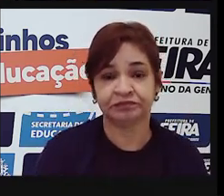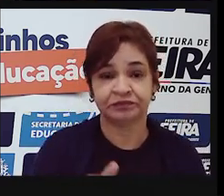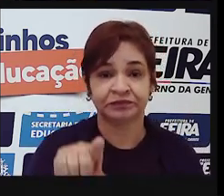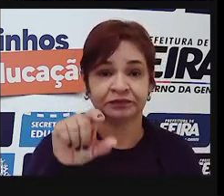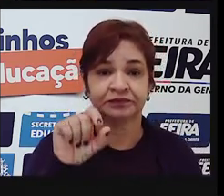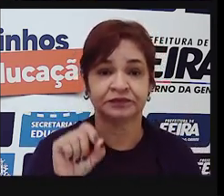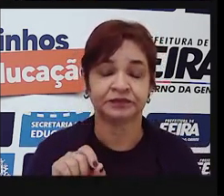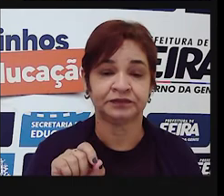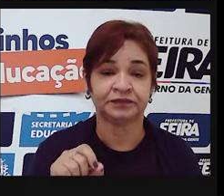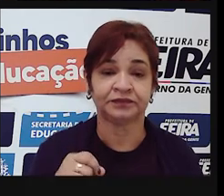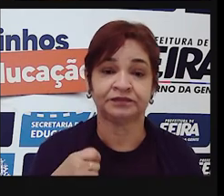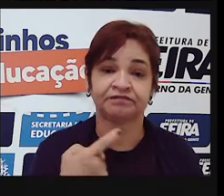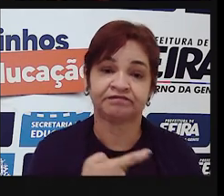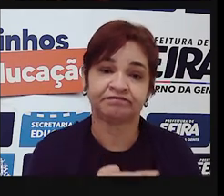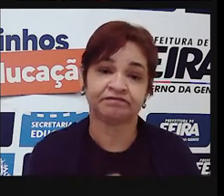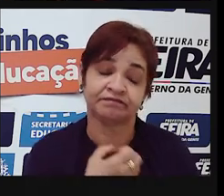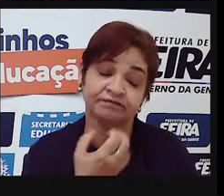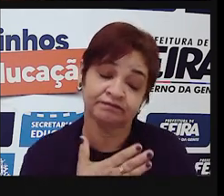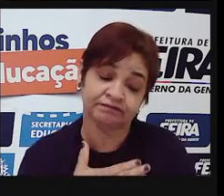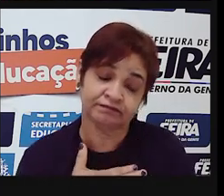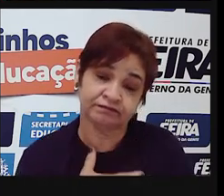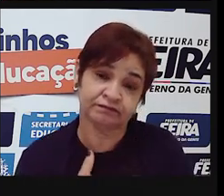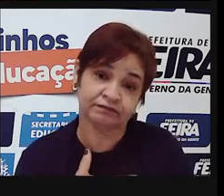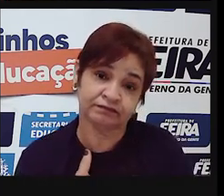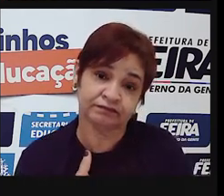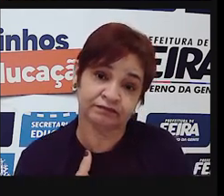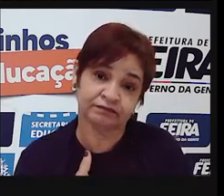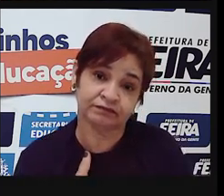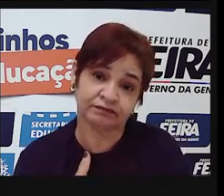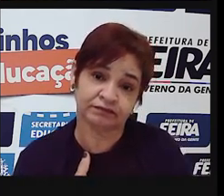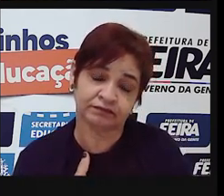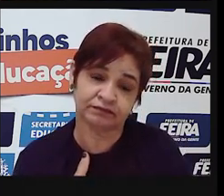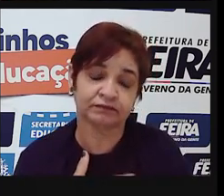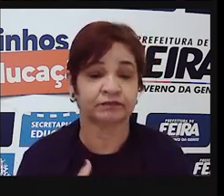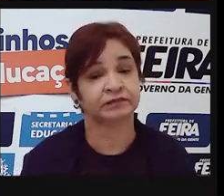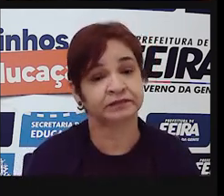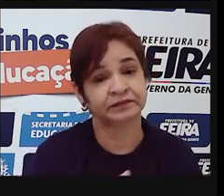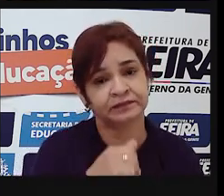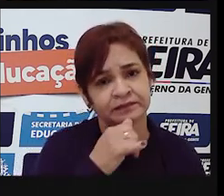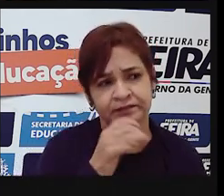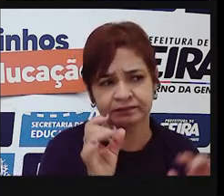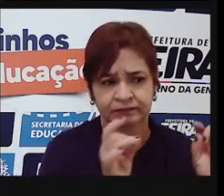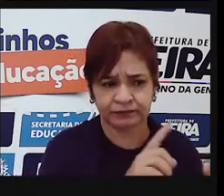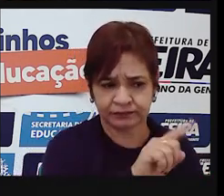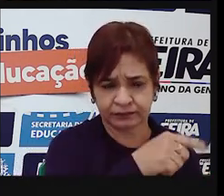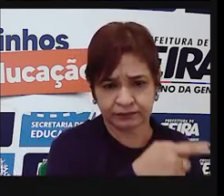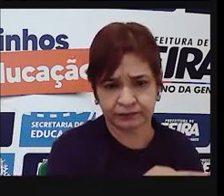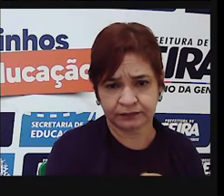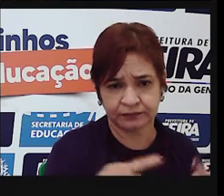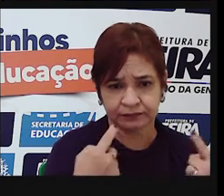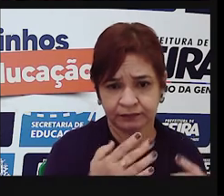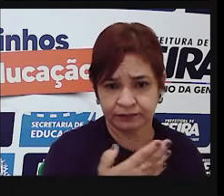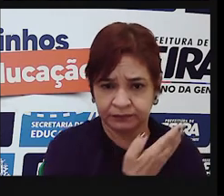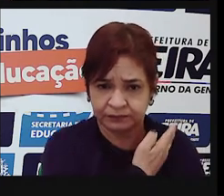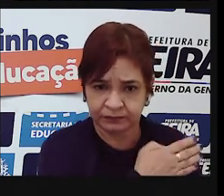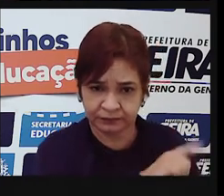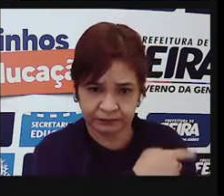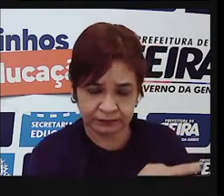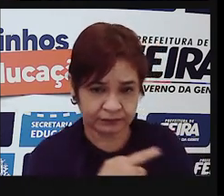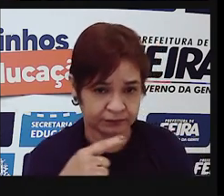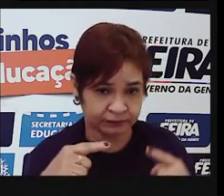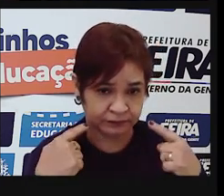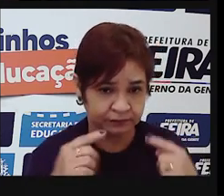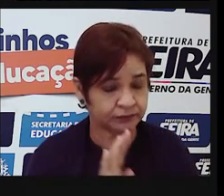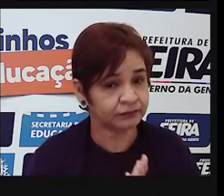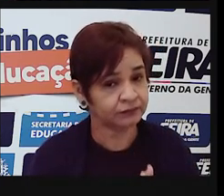que mais nos agradam. Isso não quer dizer que eu vou desprezar ou que eu vou ser preconceituoso com os estilos que